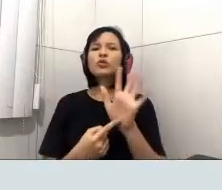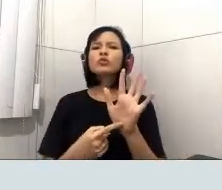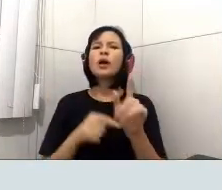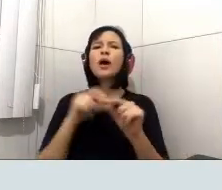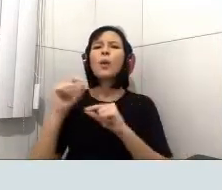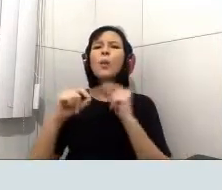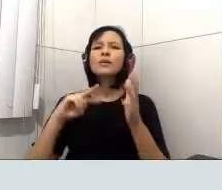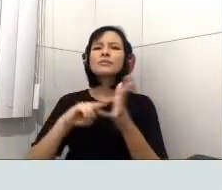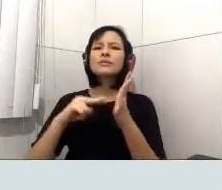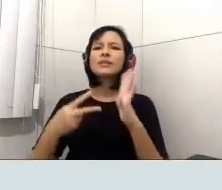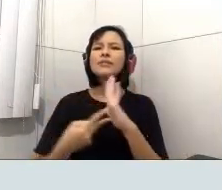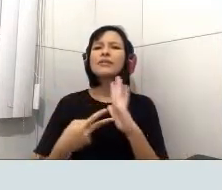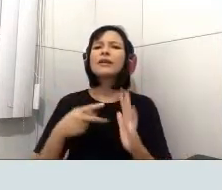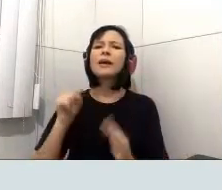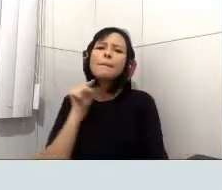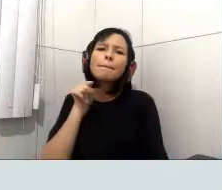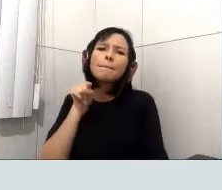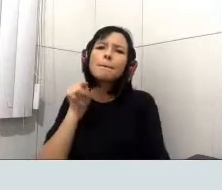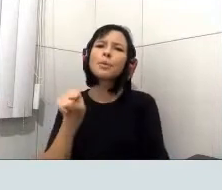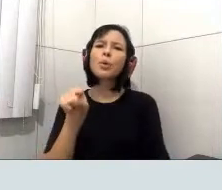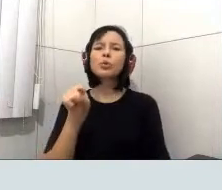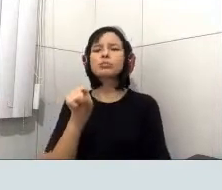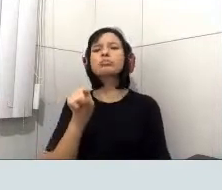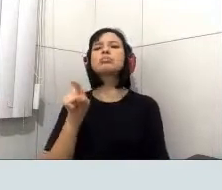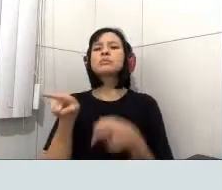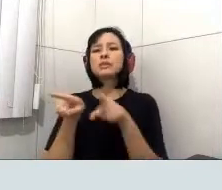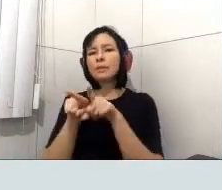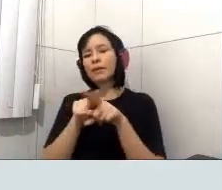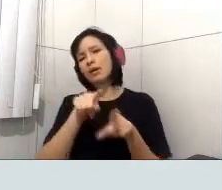ponto e a reta.